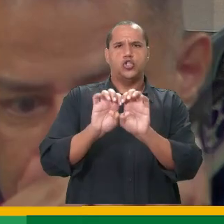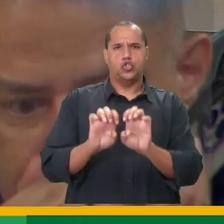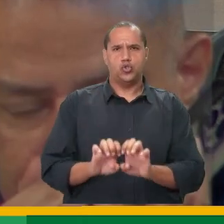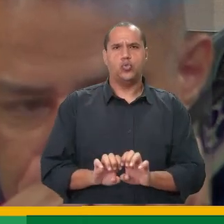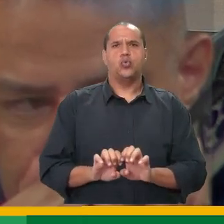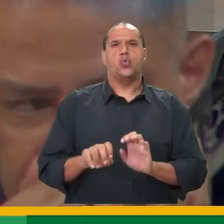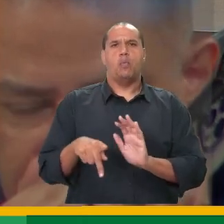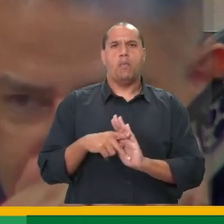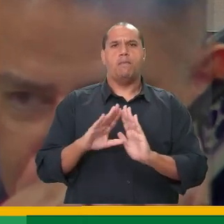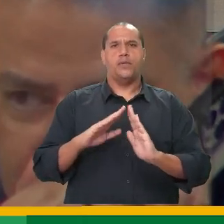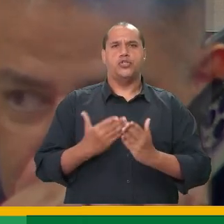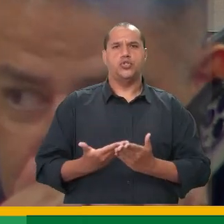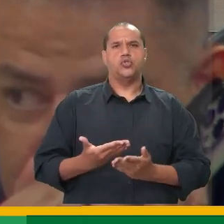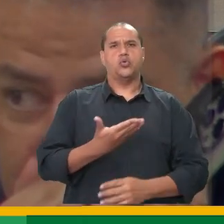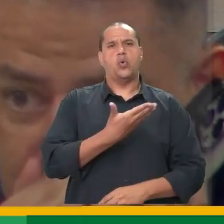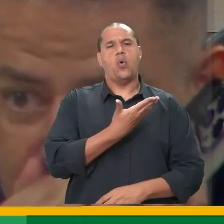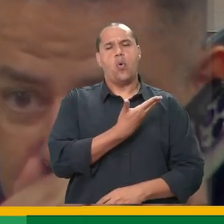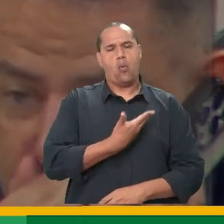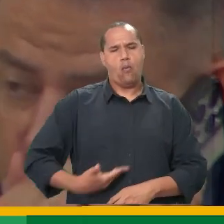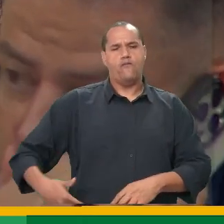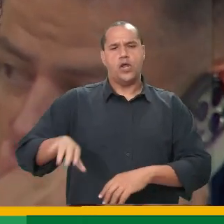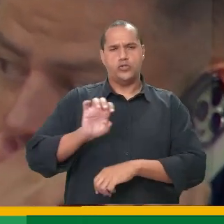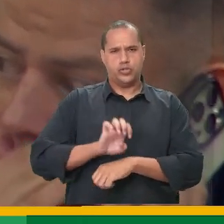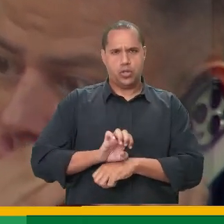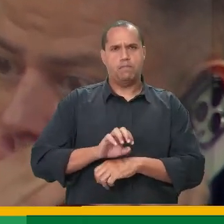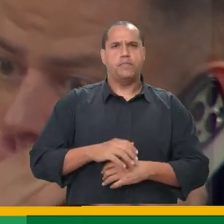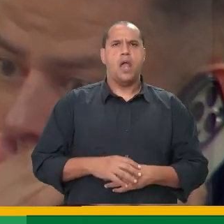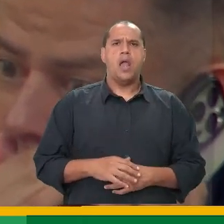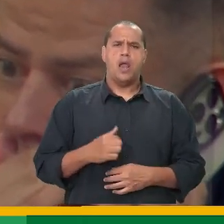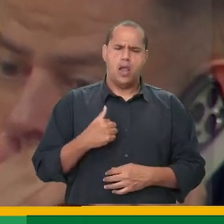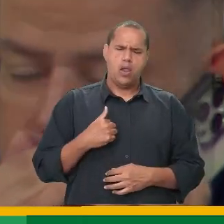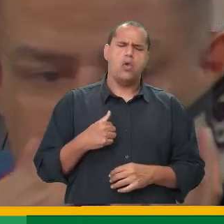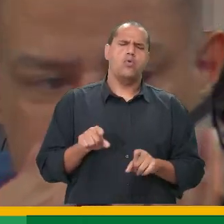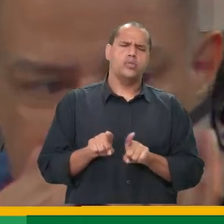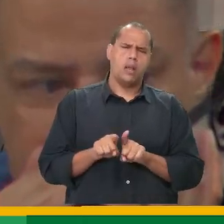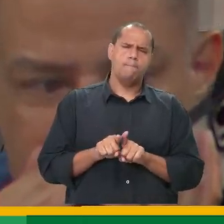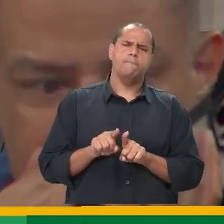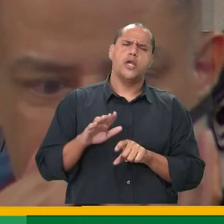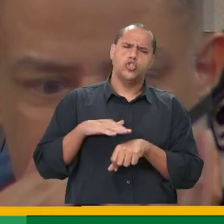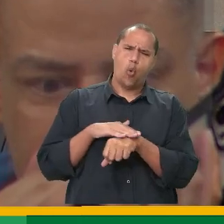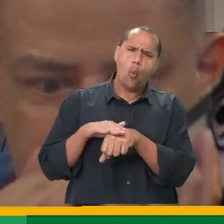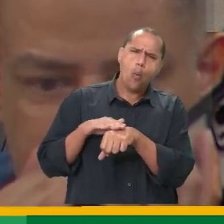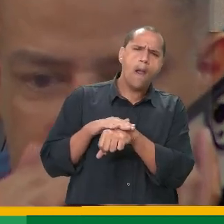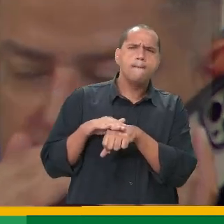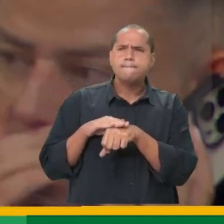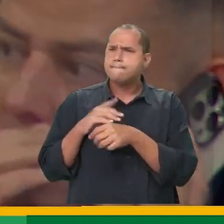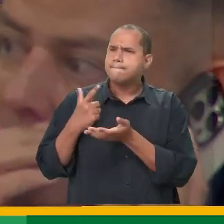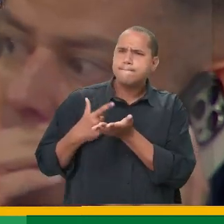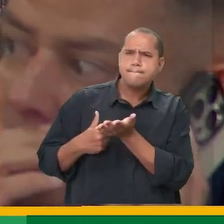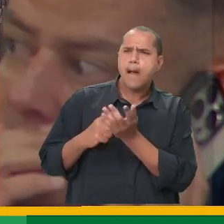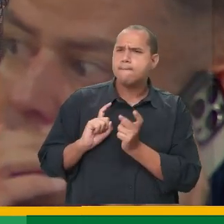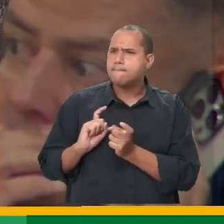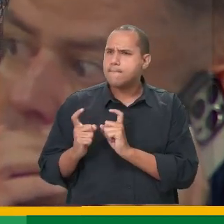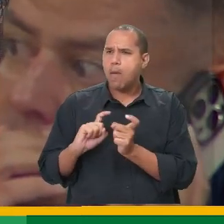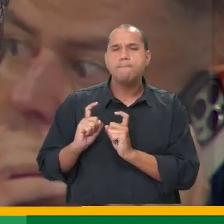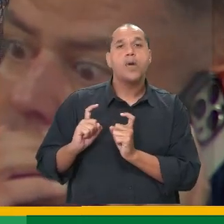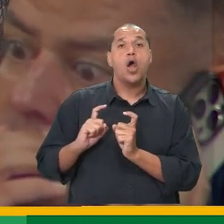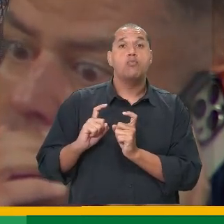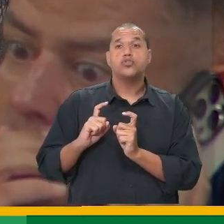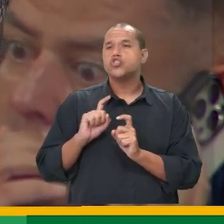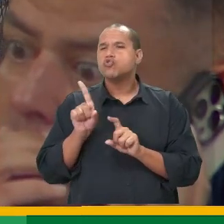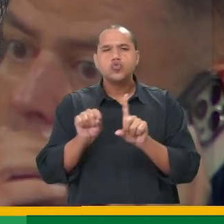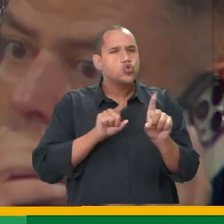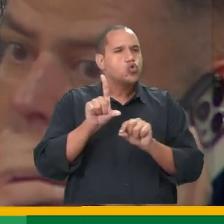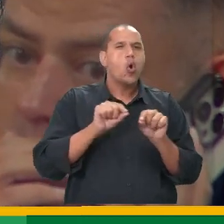tudo e que eu eh já estou conversando inclusive indicando nomes para uma comissão que nós vamos com eh